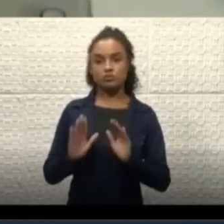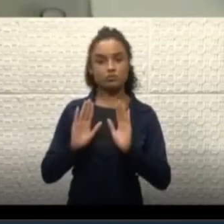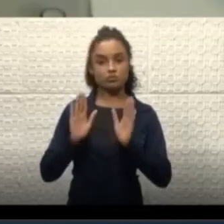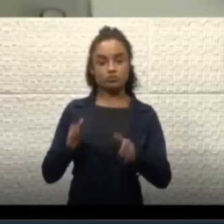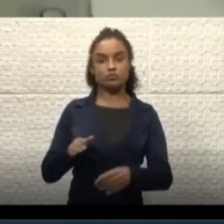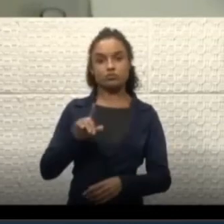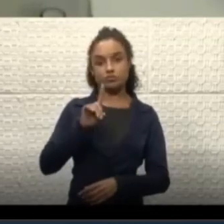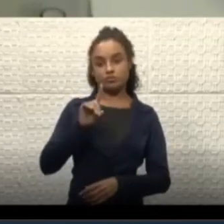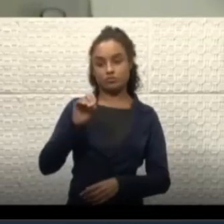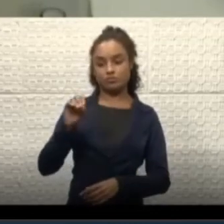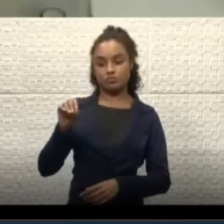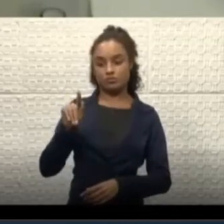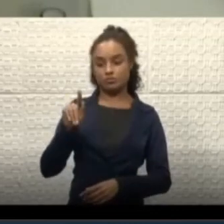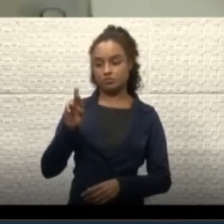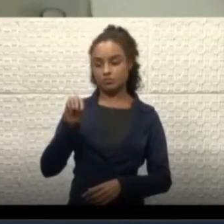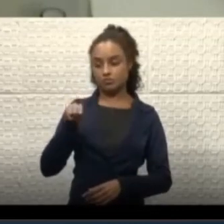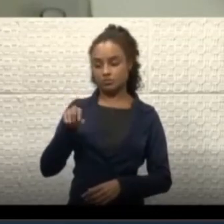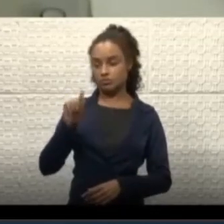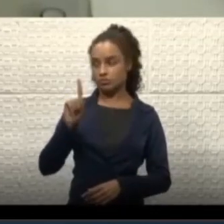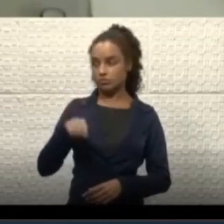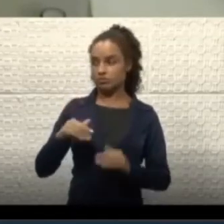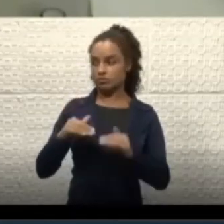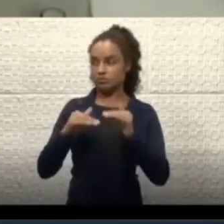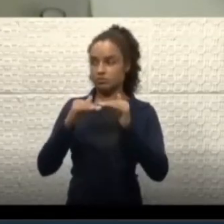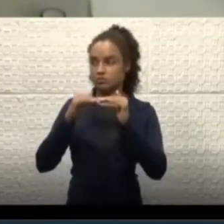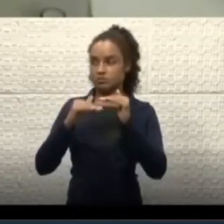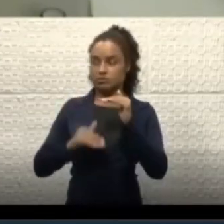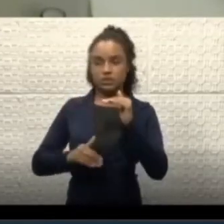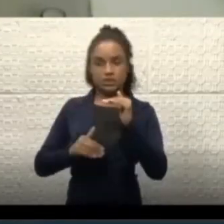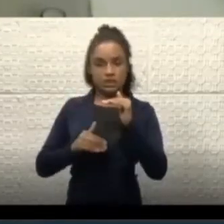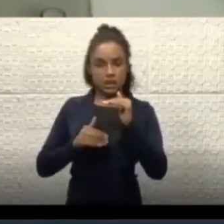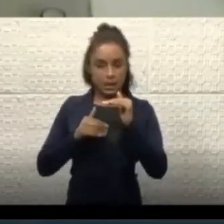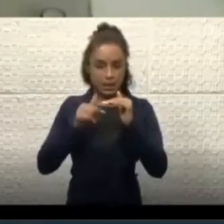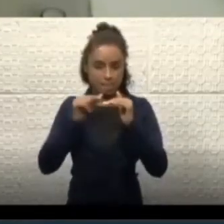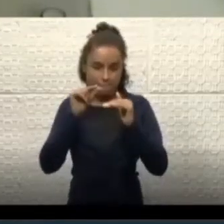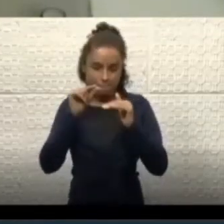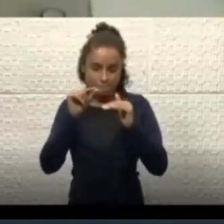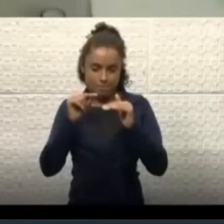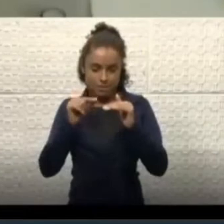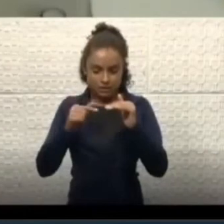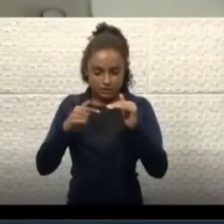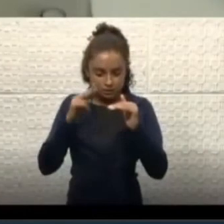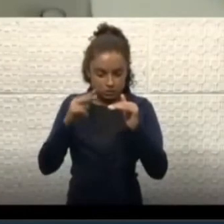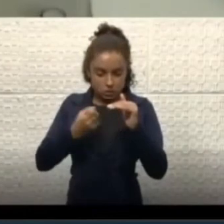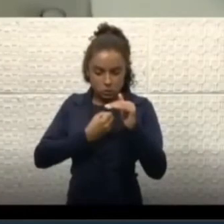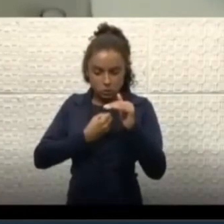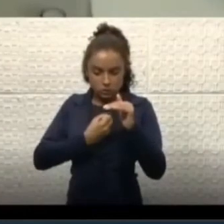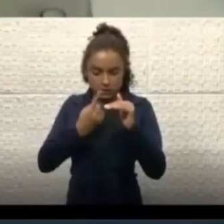Chegando então a 100 gramas, aí você começa a diminuir, quando está mais perto, para você ter uma noção exata